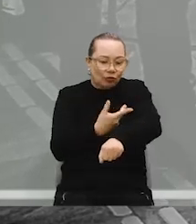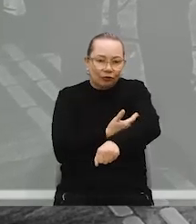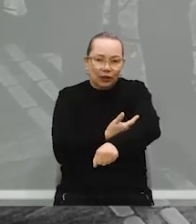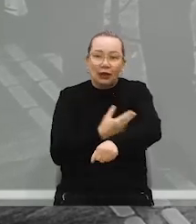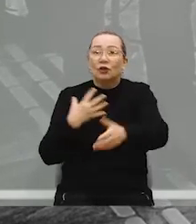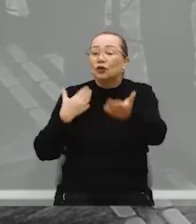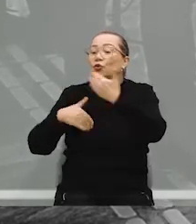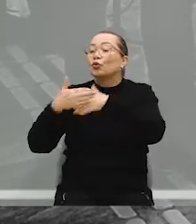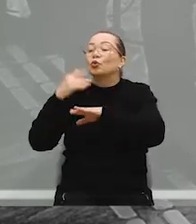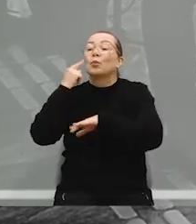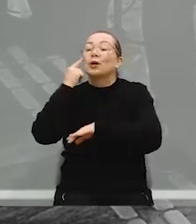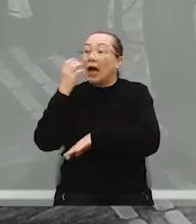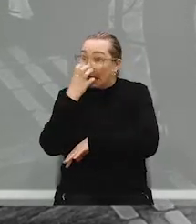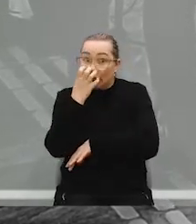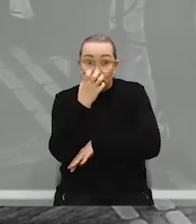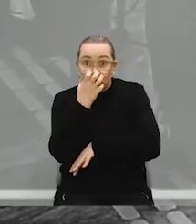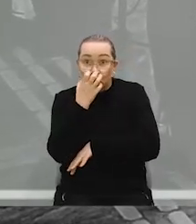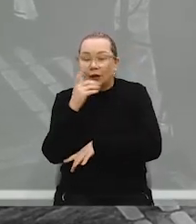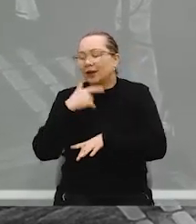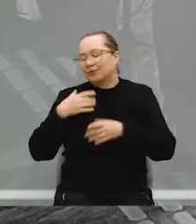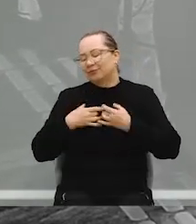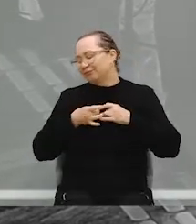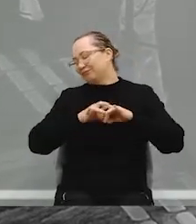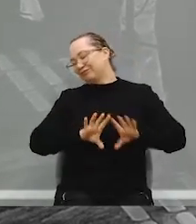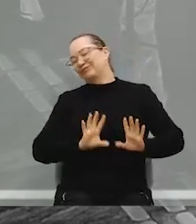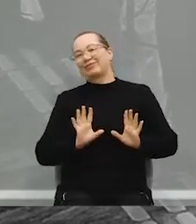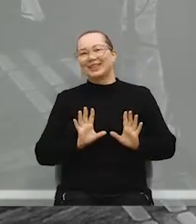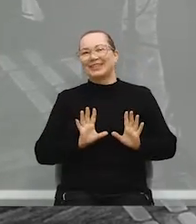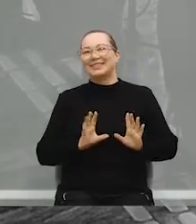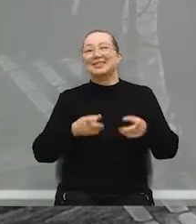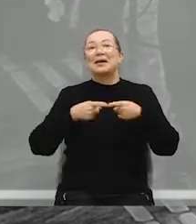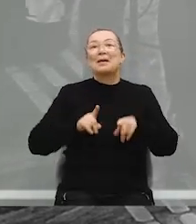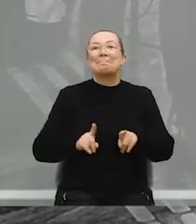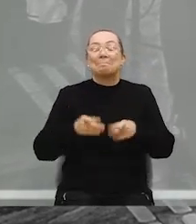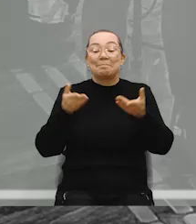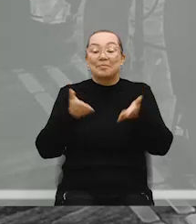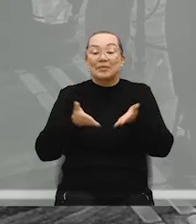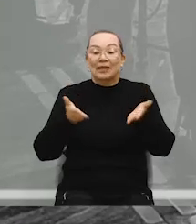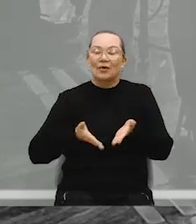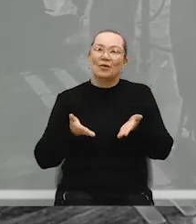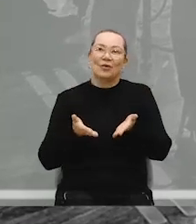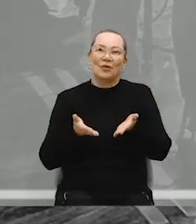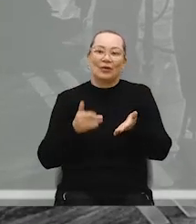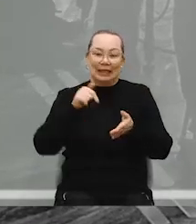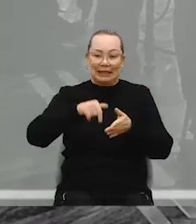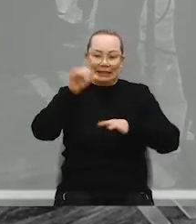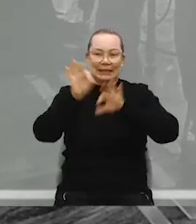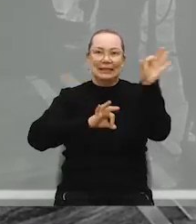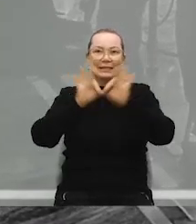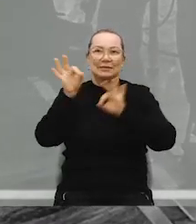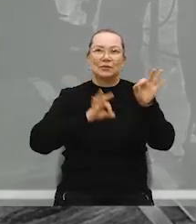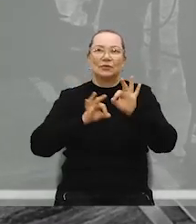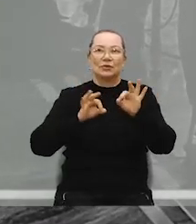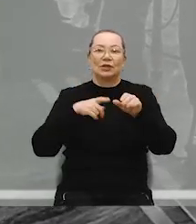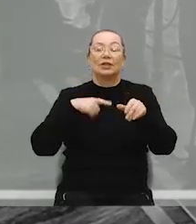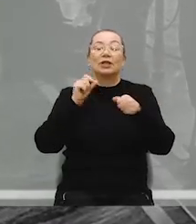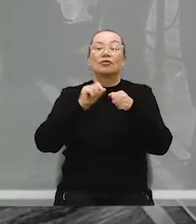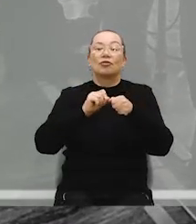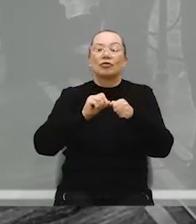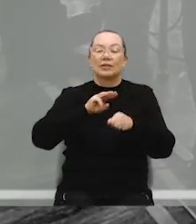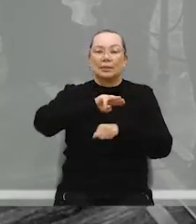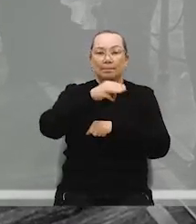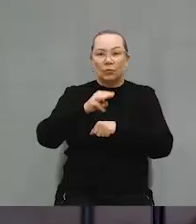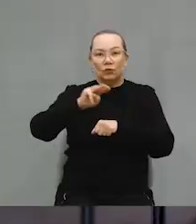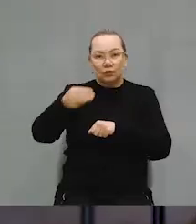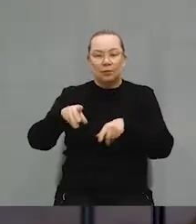todo mundo achou parecido com um cachorro, né? Aí eu desisti. Mas agora, nesse projeto, que eu vou fazer em Montenegro, e